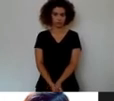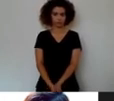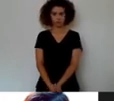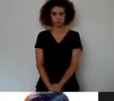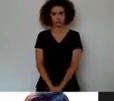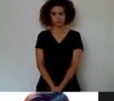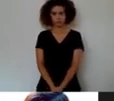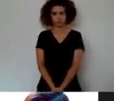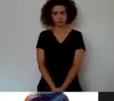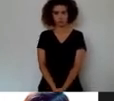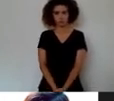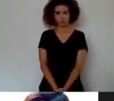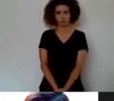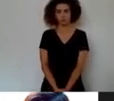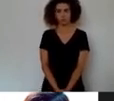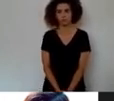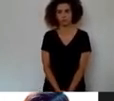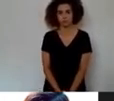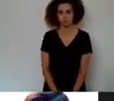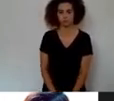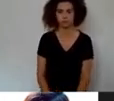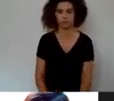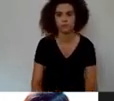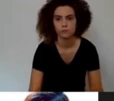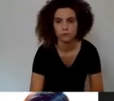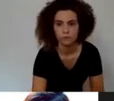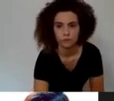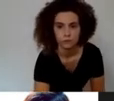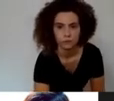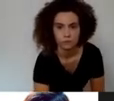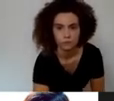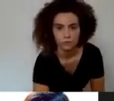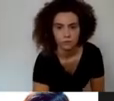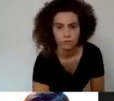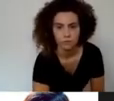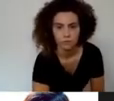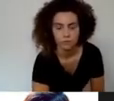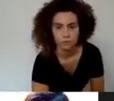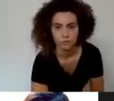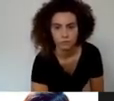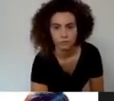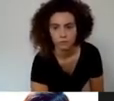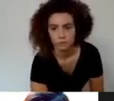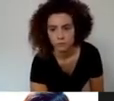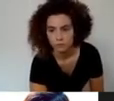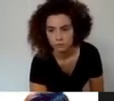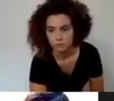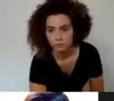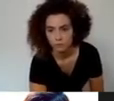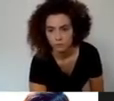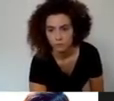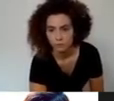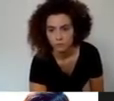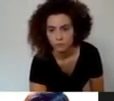demonização do cristianismo, das religiões de matriz africana. Mas, ao mesmo tempo, assim, né, não é dado o devido crédito a